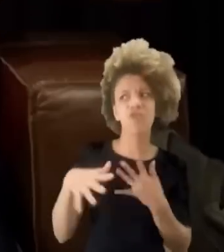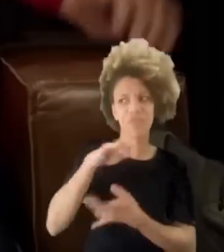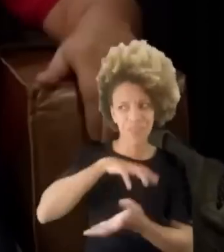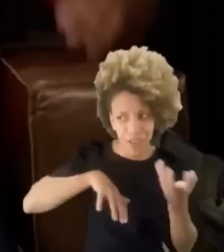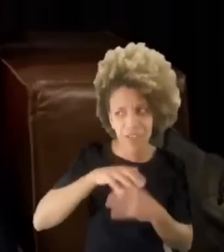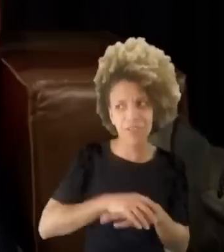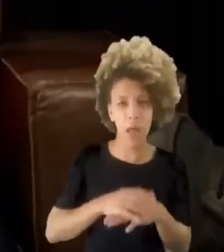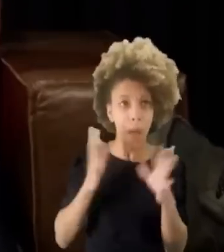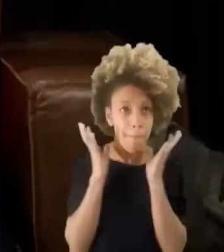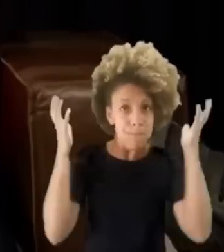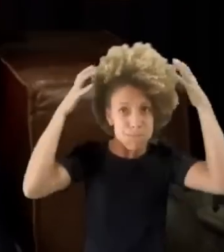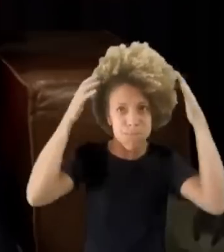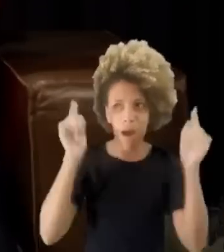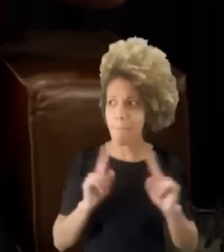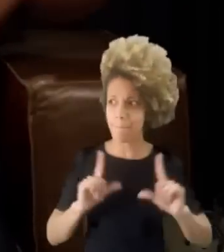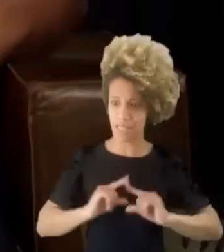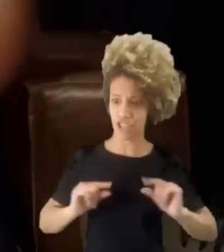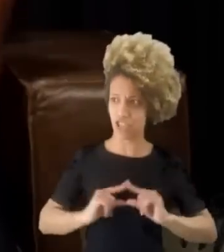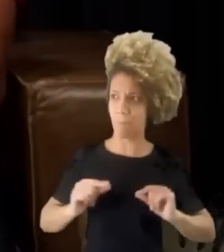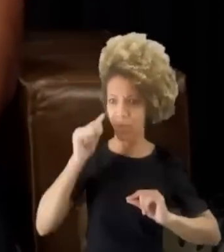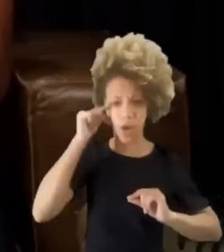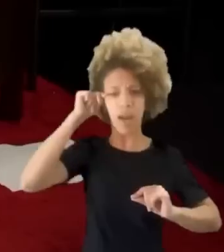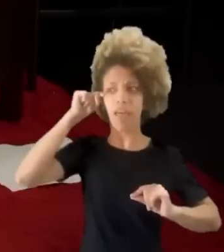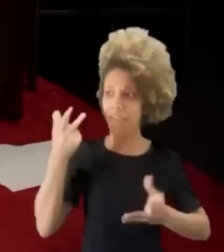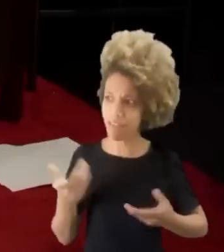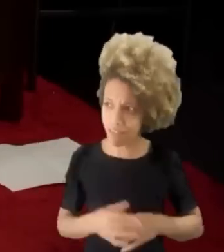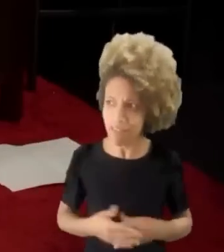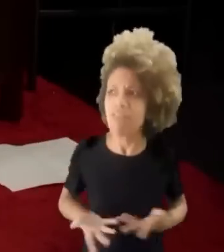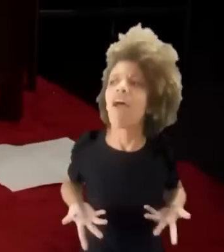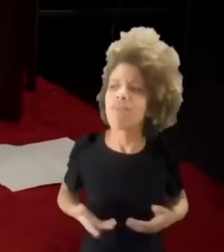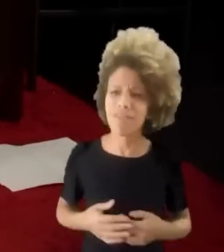maior confusão mano ele tem um black power mas ele é japonês